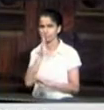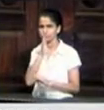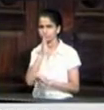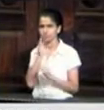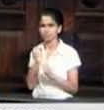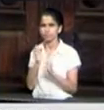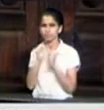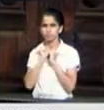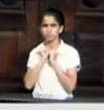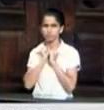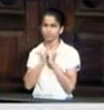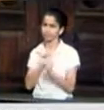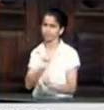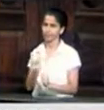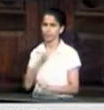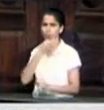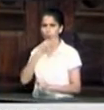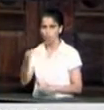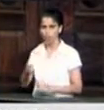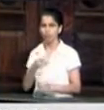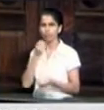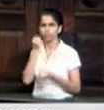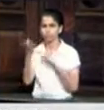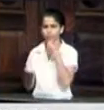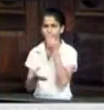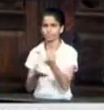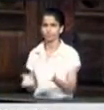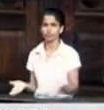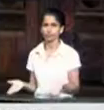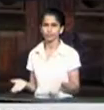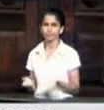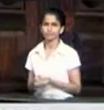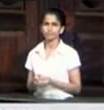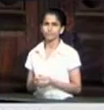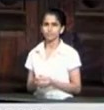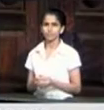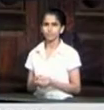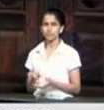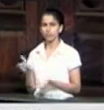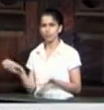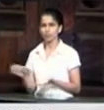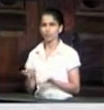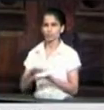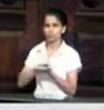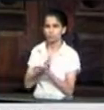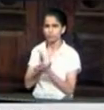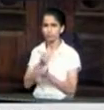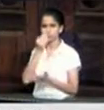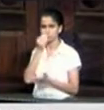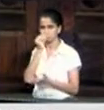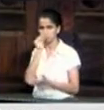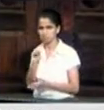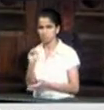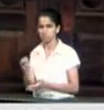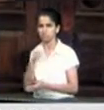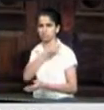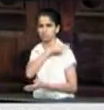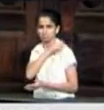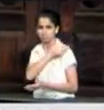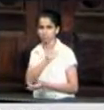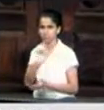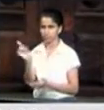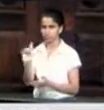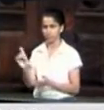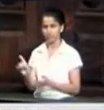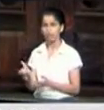omitir essa nossa opinião, porque não se trata aqui de discriminar, e nem tampouco não se trata de